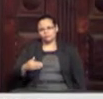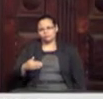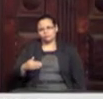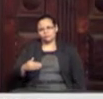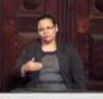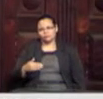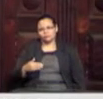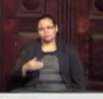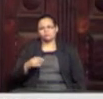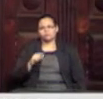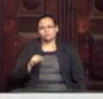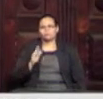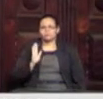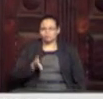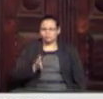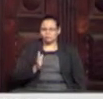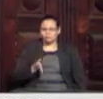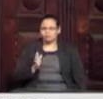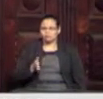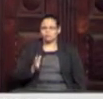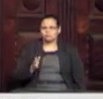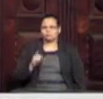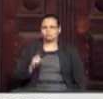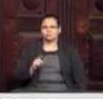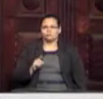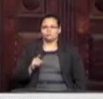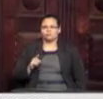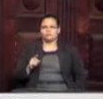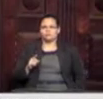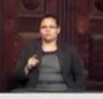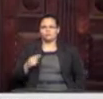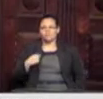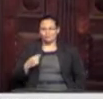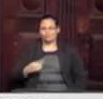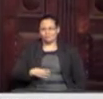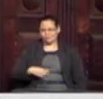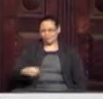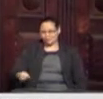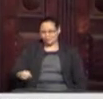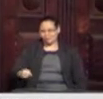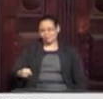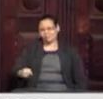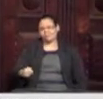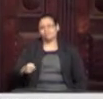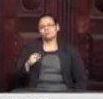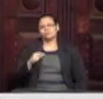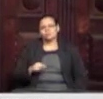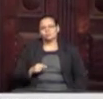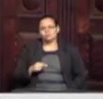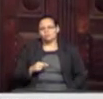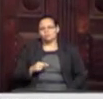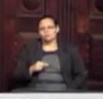que já levou a regulamentação do aborto de fetos anencéfalos